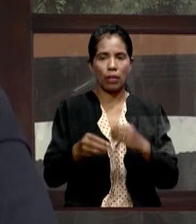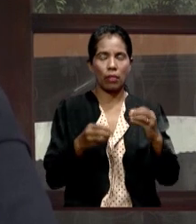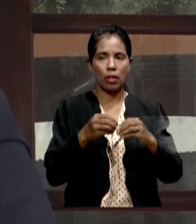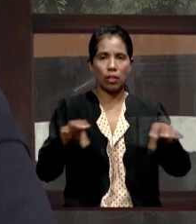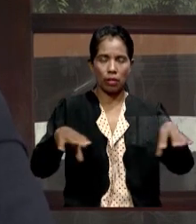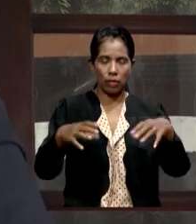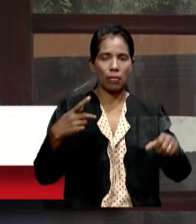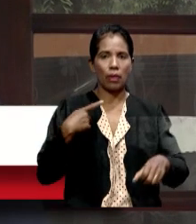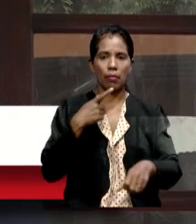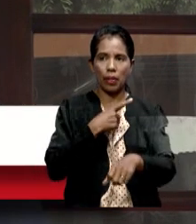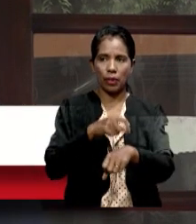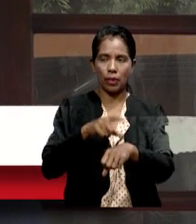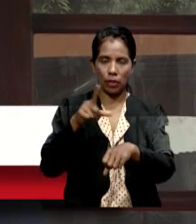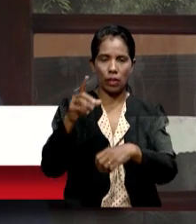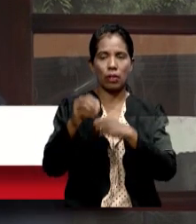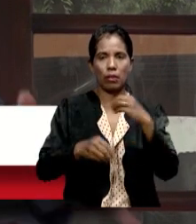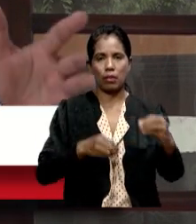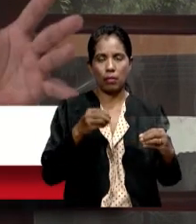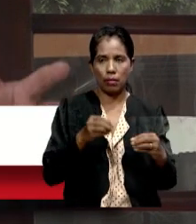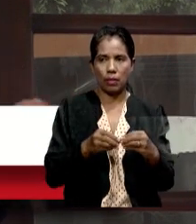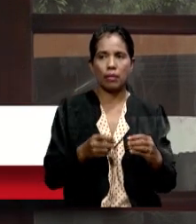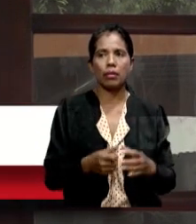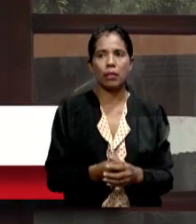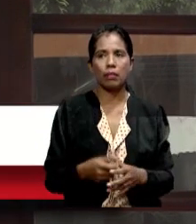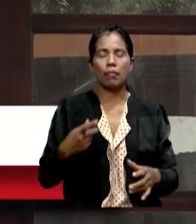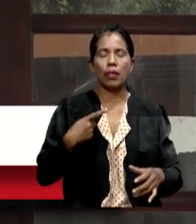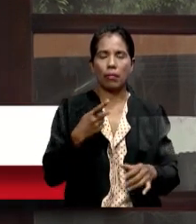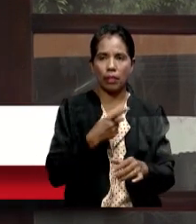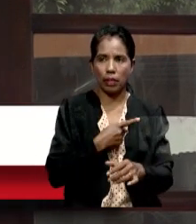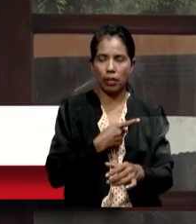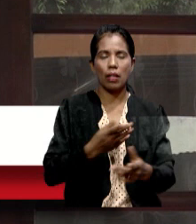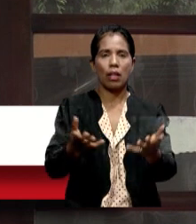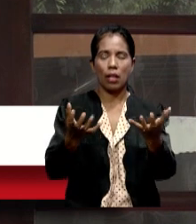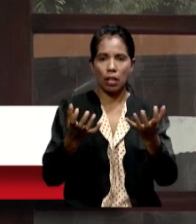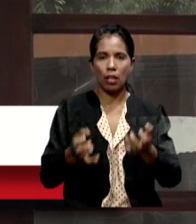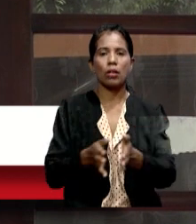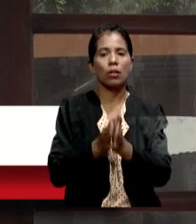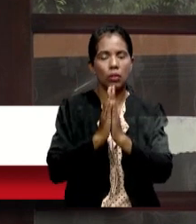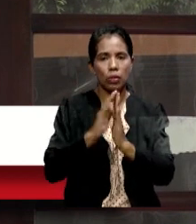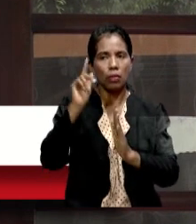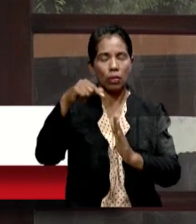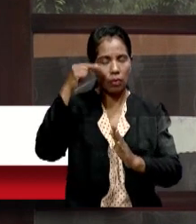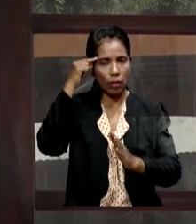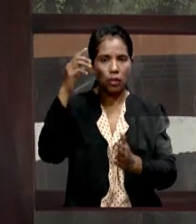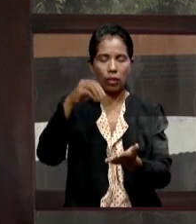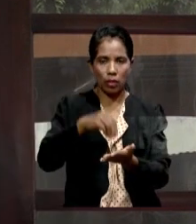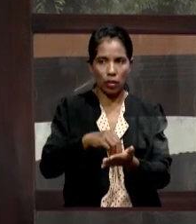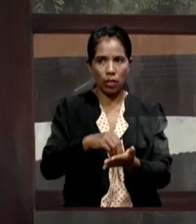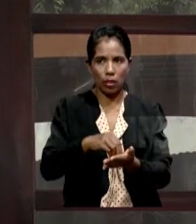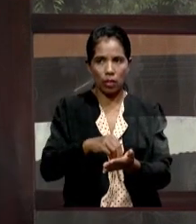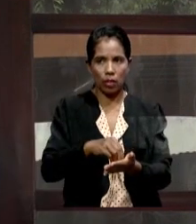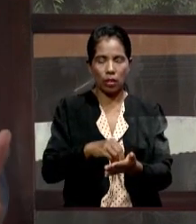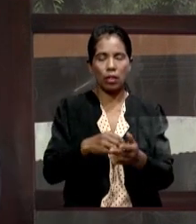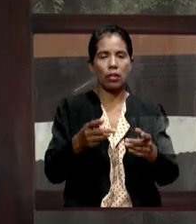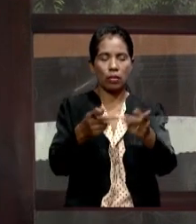Parlamento Nacional em Nian, lhe relaciona ao Parlamento Caracato, o seu governo atribui propriedade